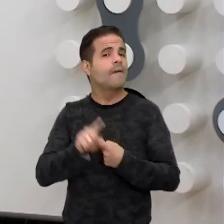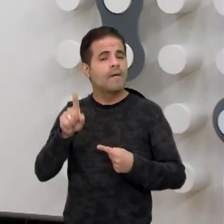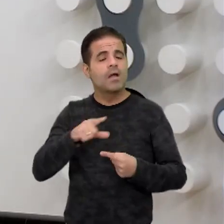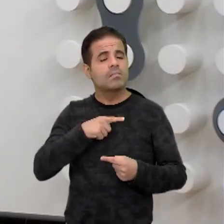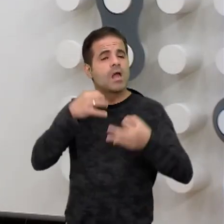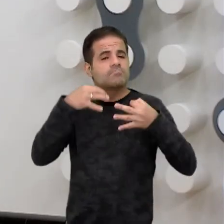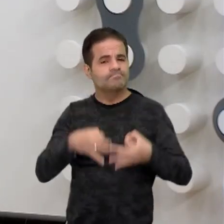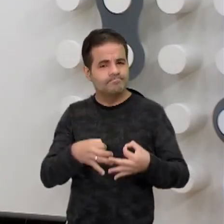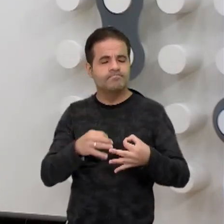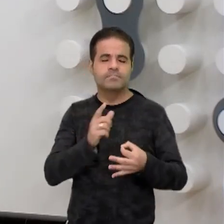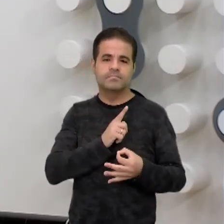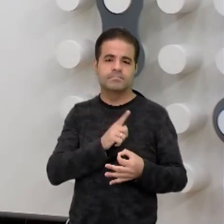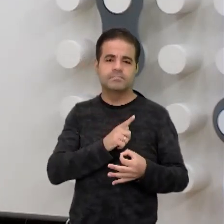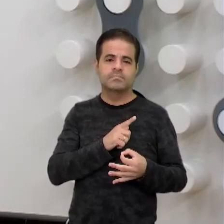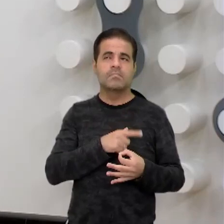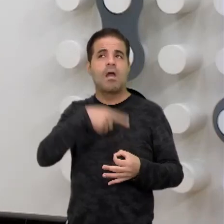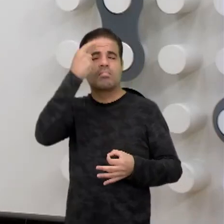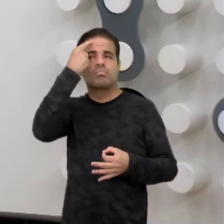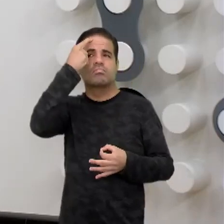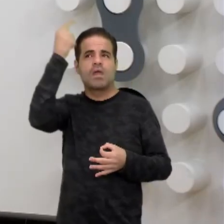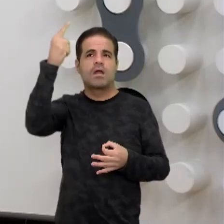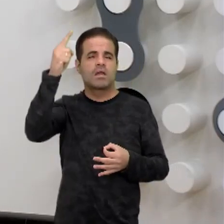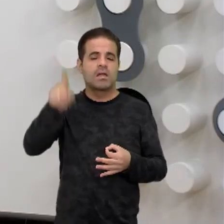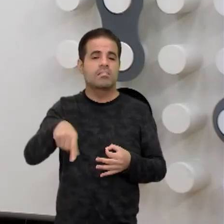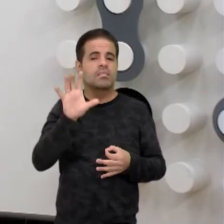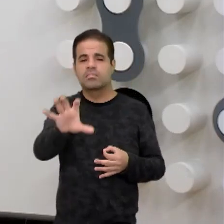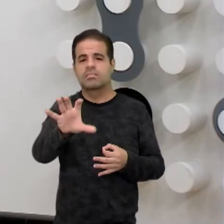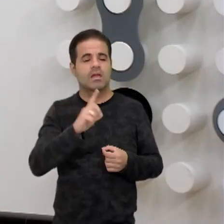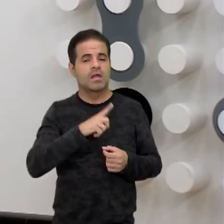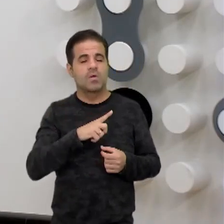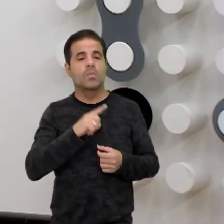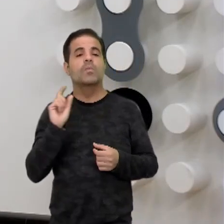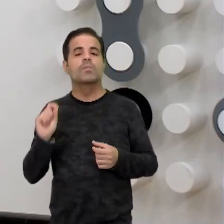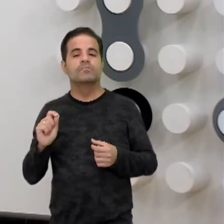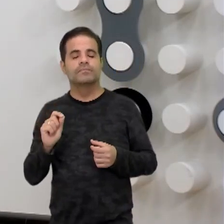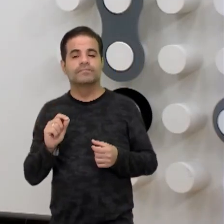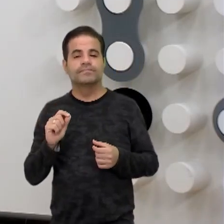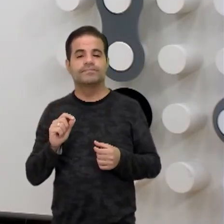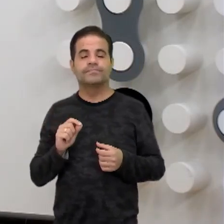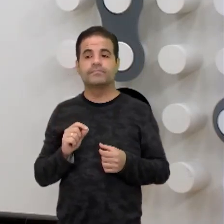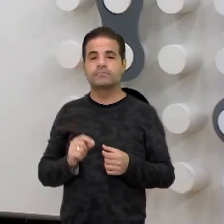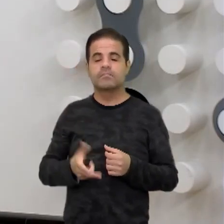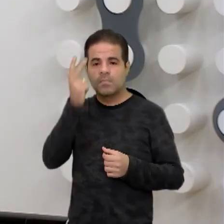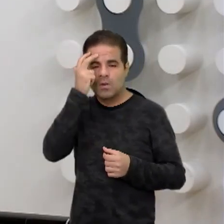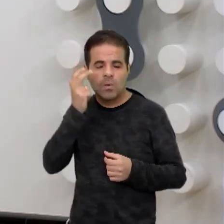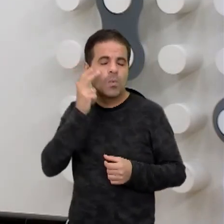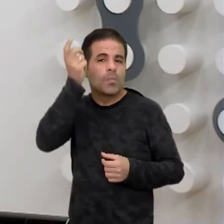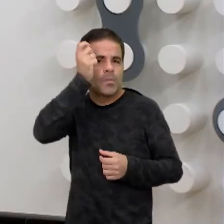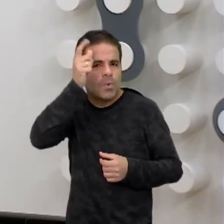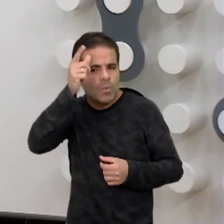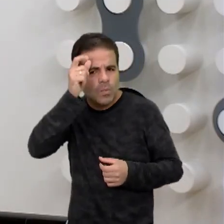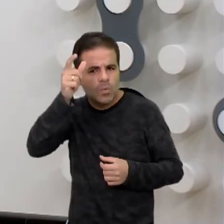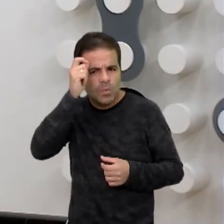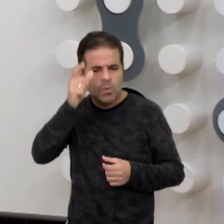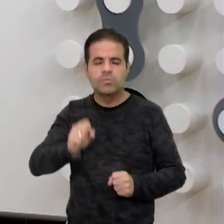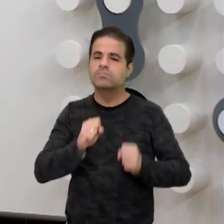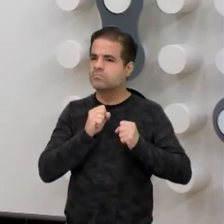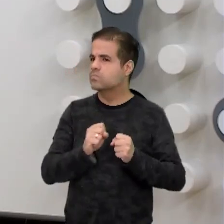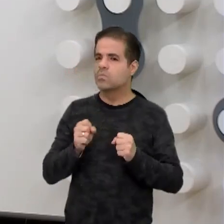têm essa ideia, né, de fazer com que essa cultura que pode ser